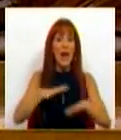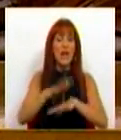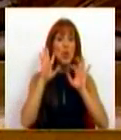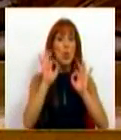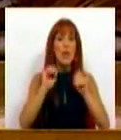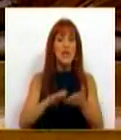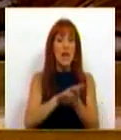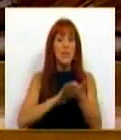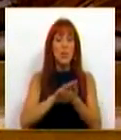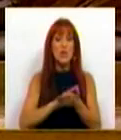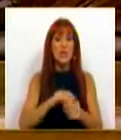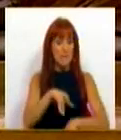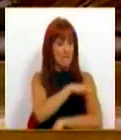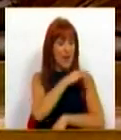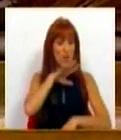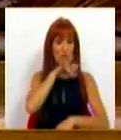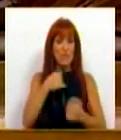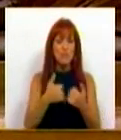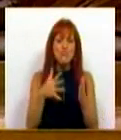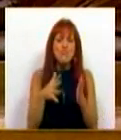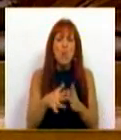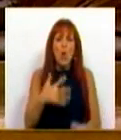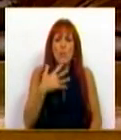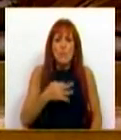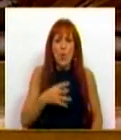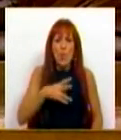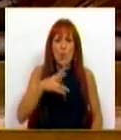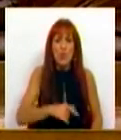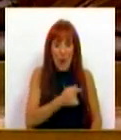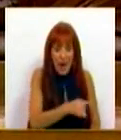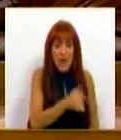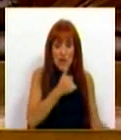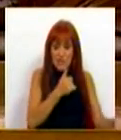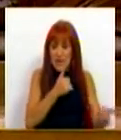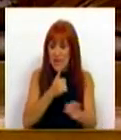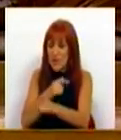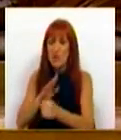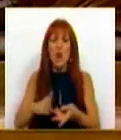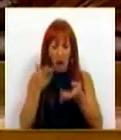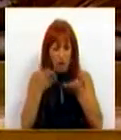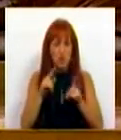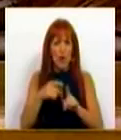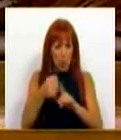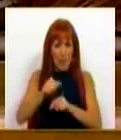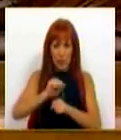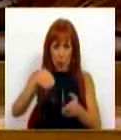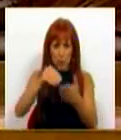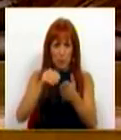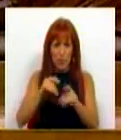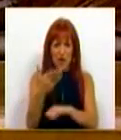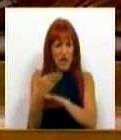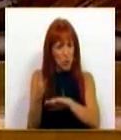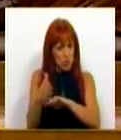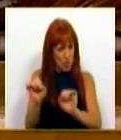cuidados primários com médicos de família para todos os portugueses. Estas medidas contribuem para o combate à pobreza e à